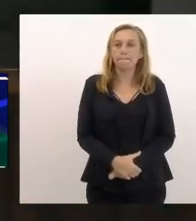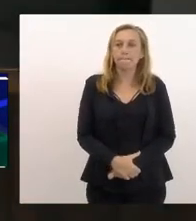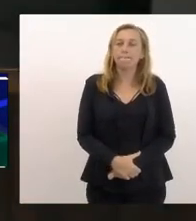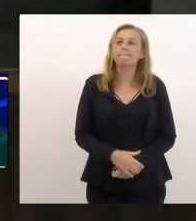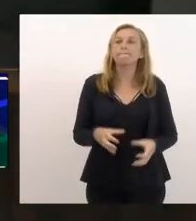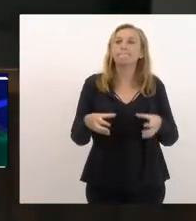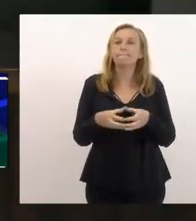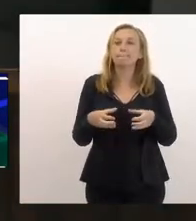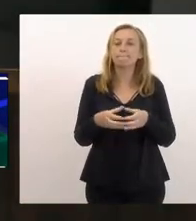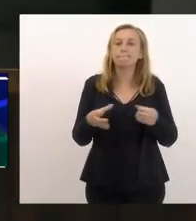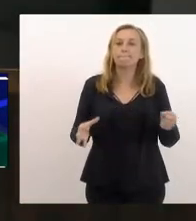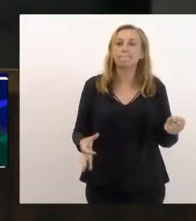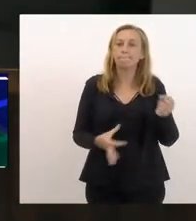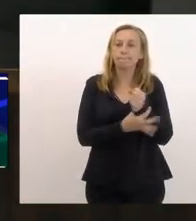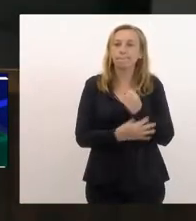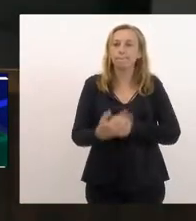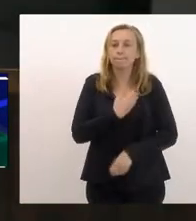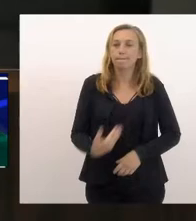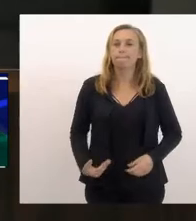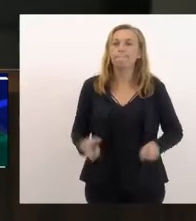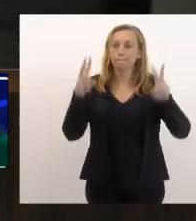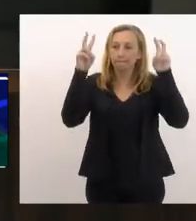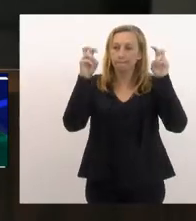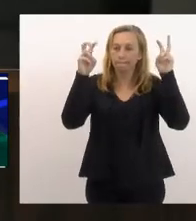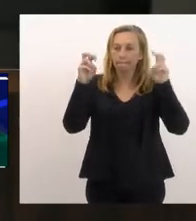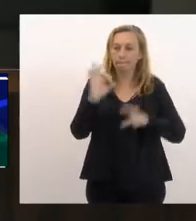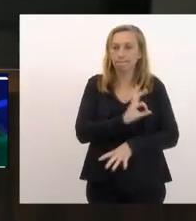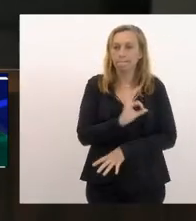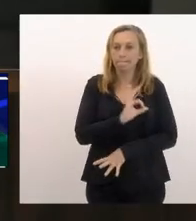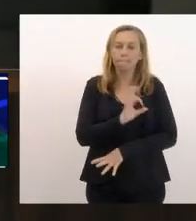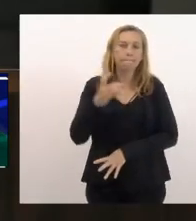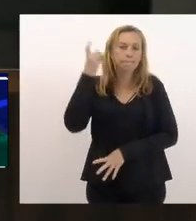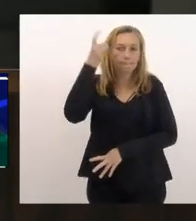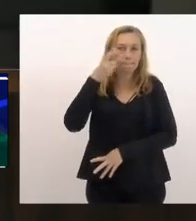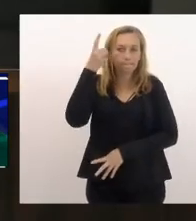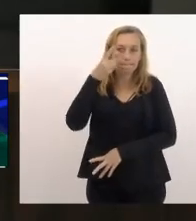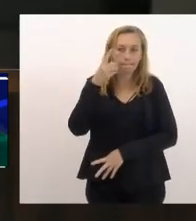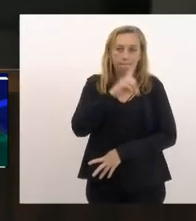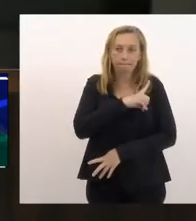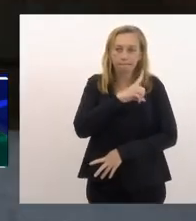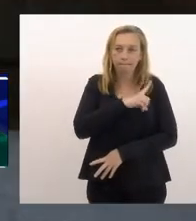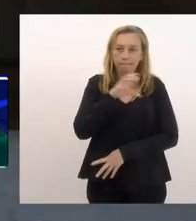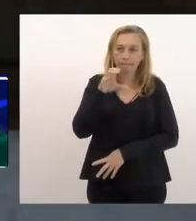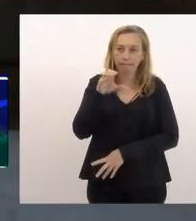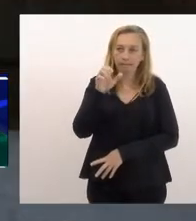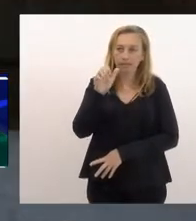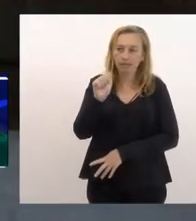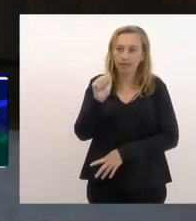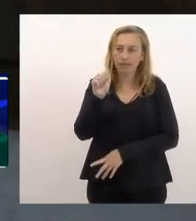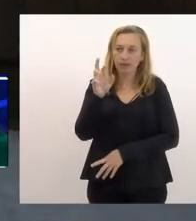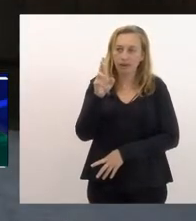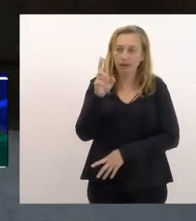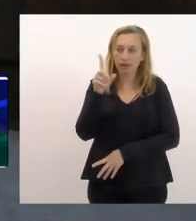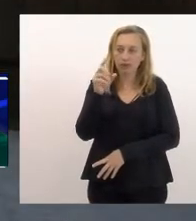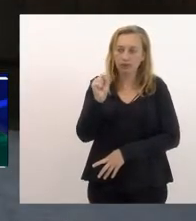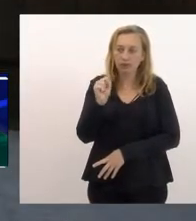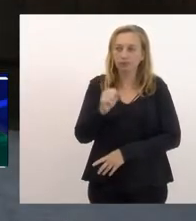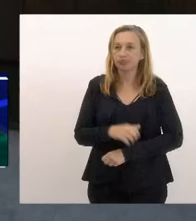Pela Comissão de Segurança Pública e Assuntos de Polícia, deputado delegado Carlos Augusto.